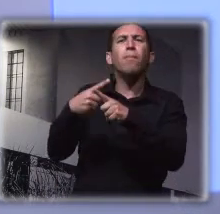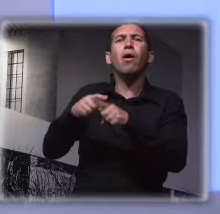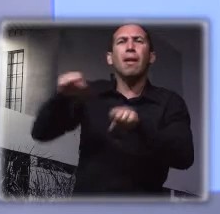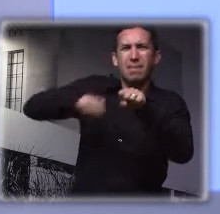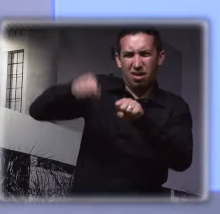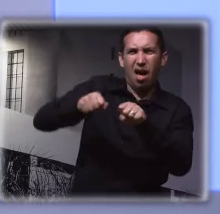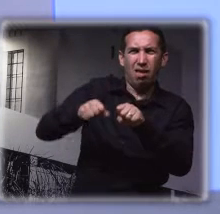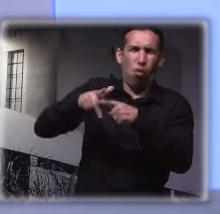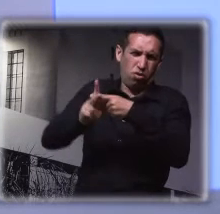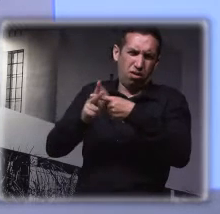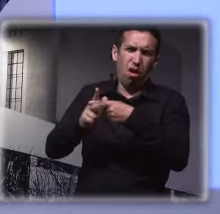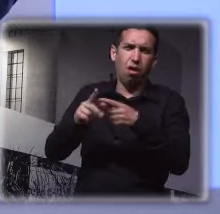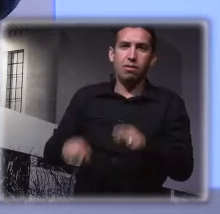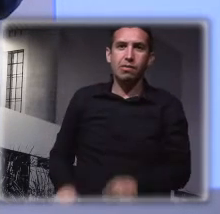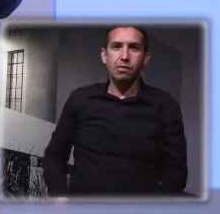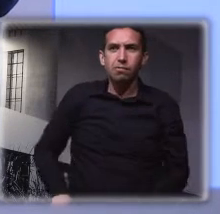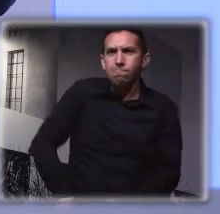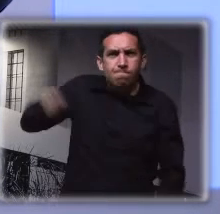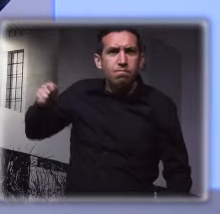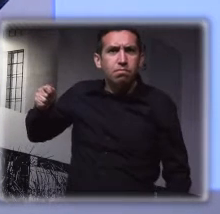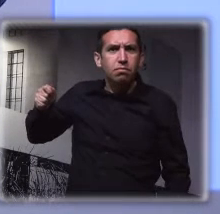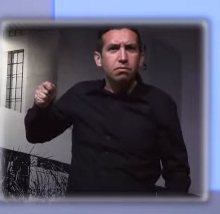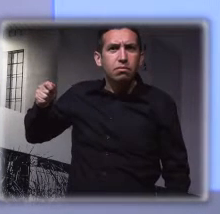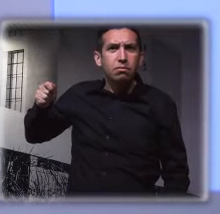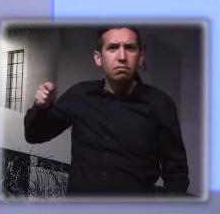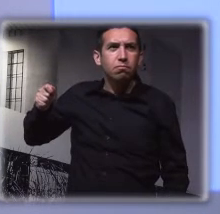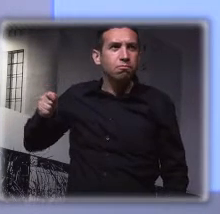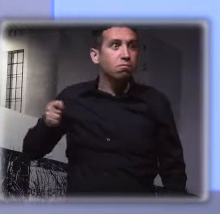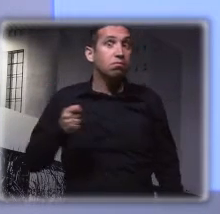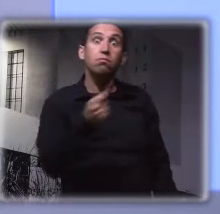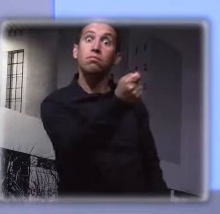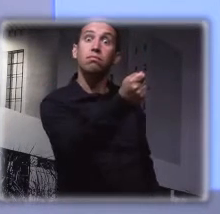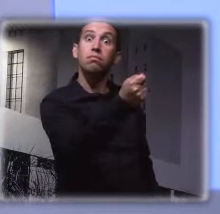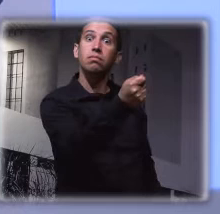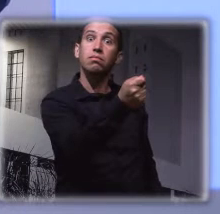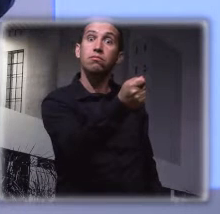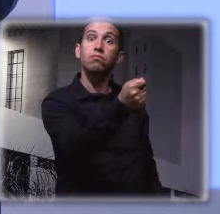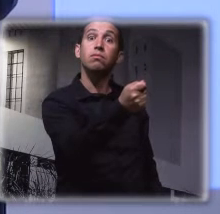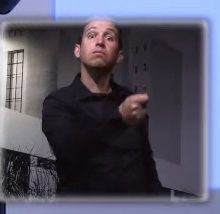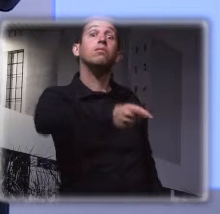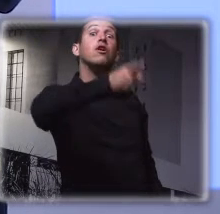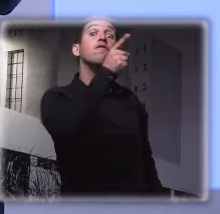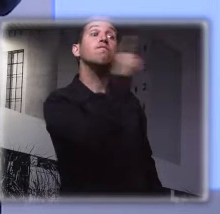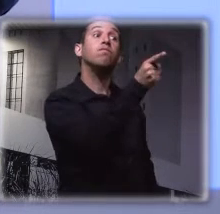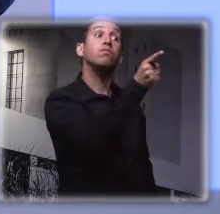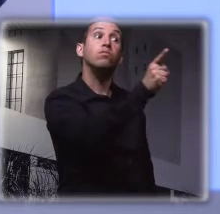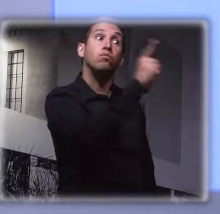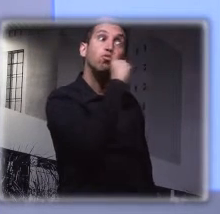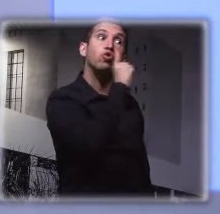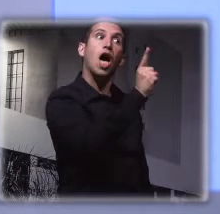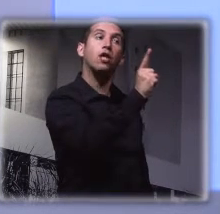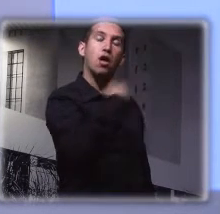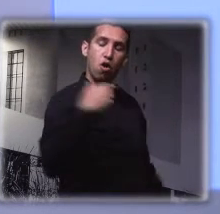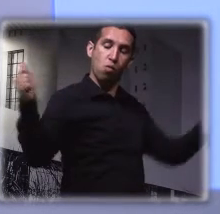bicicleta, enfim. Ele tira aquela chave do bolso, mostra para Dona Maria e fala: "Fica quieta que eu vou